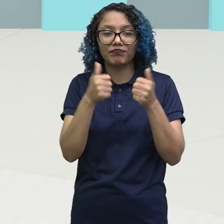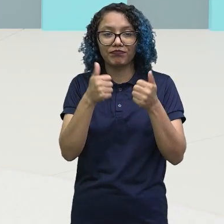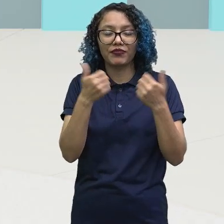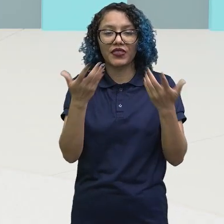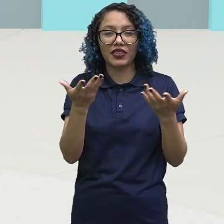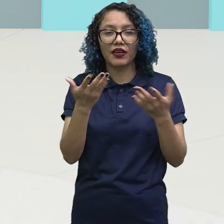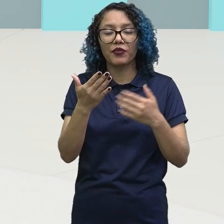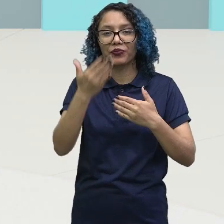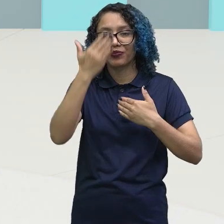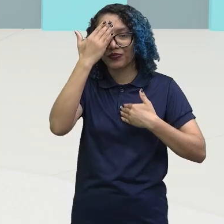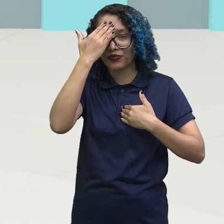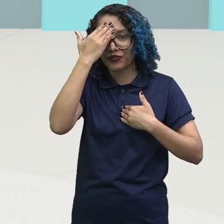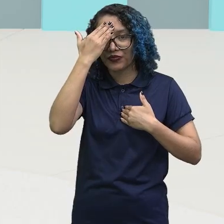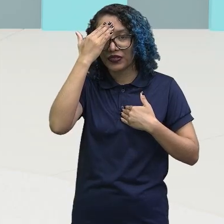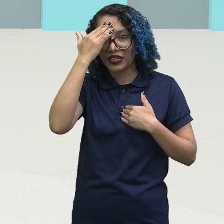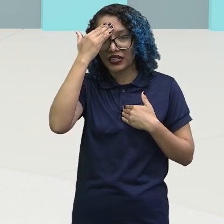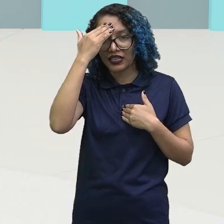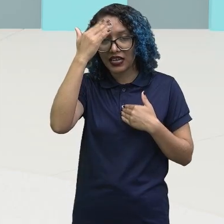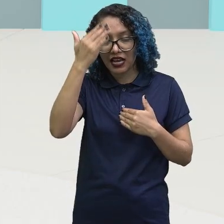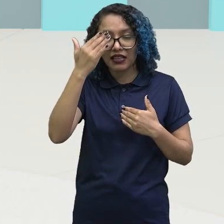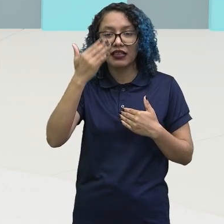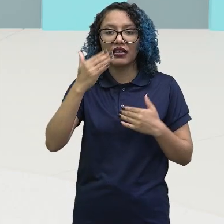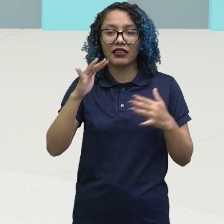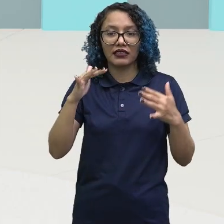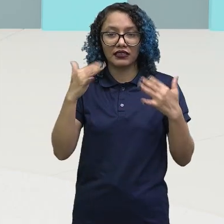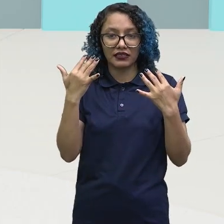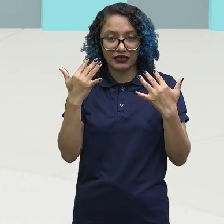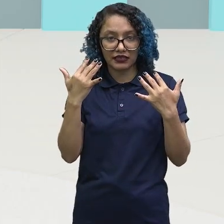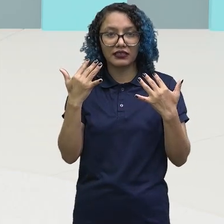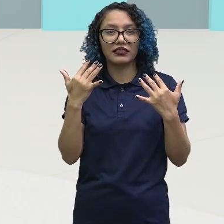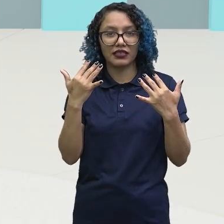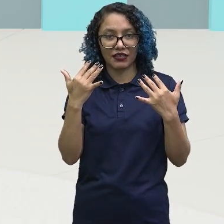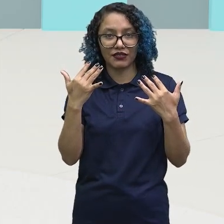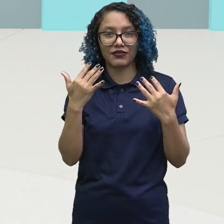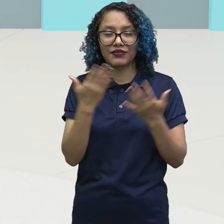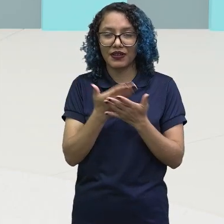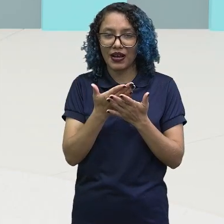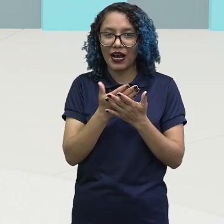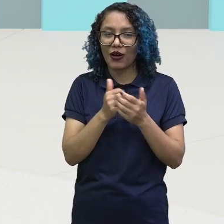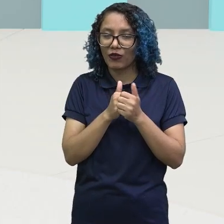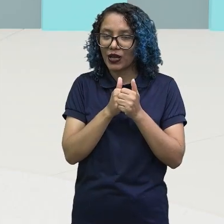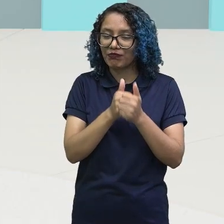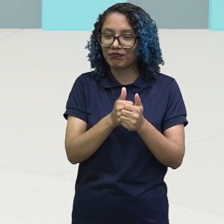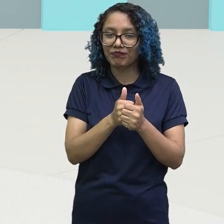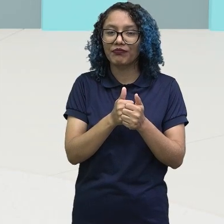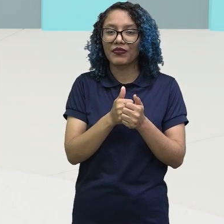isso. Muito obrigado, né, pelo acompanhamento